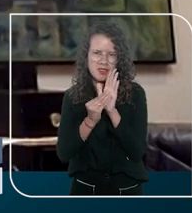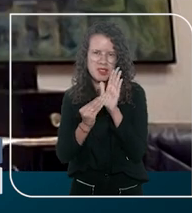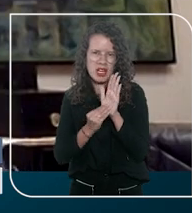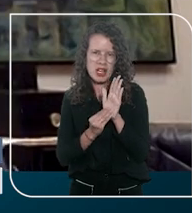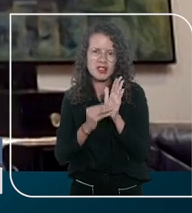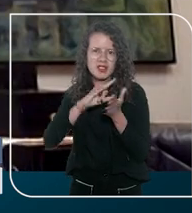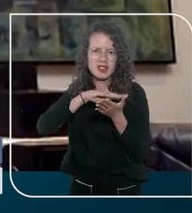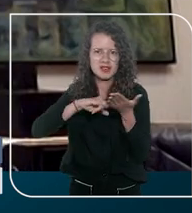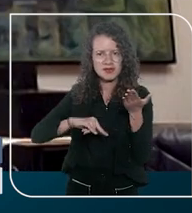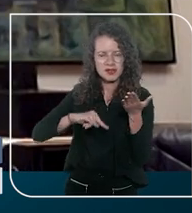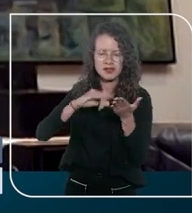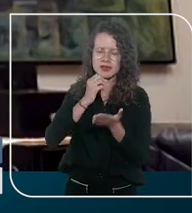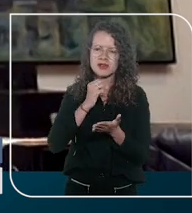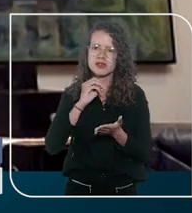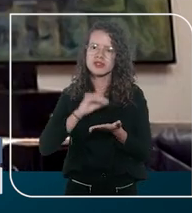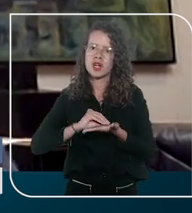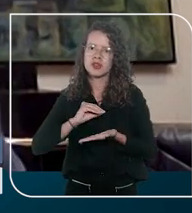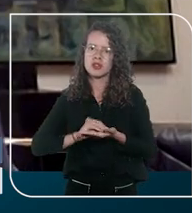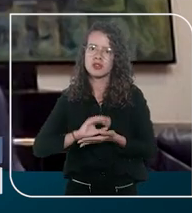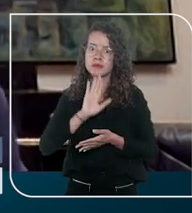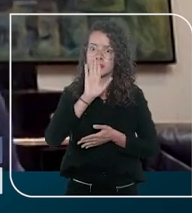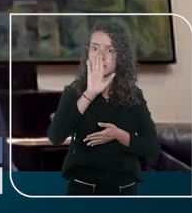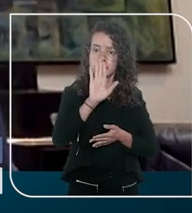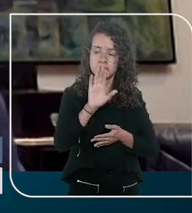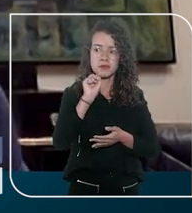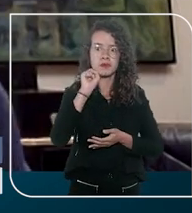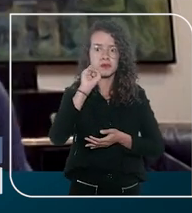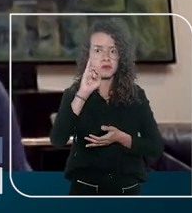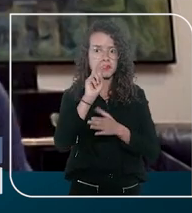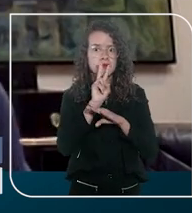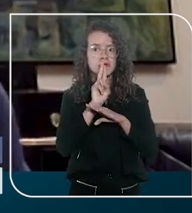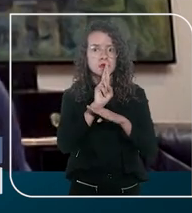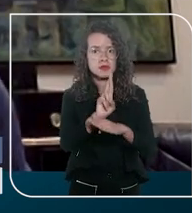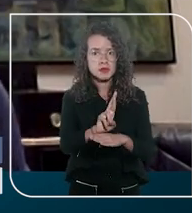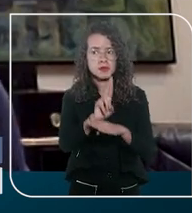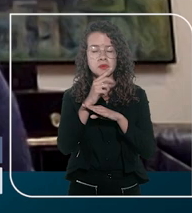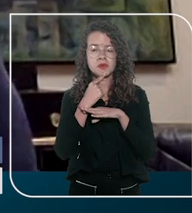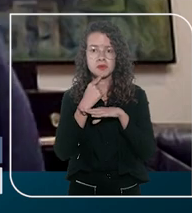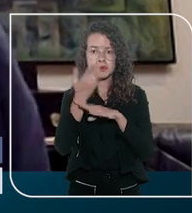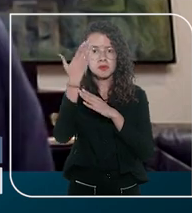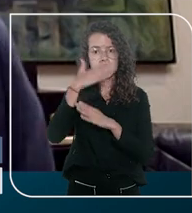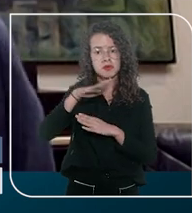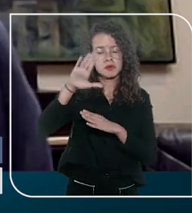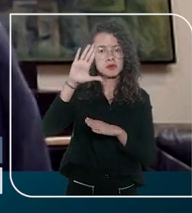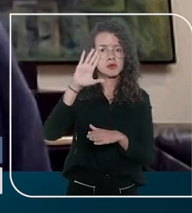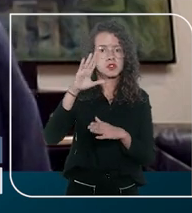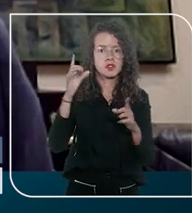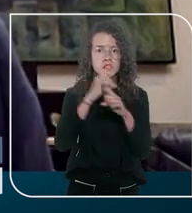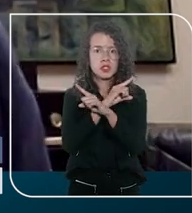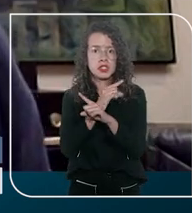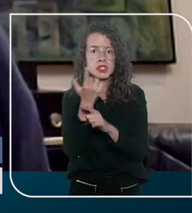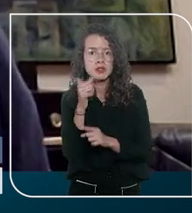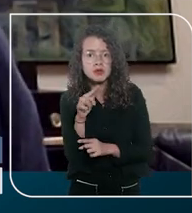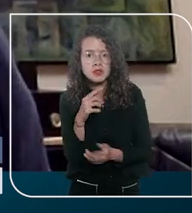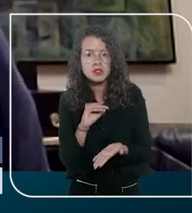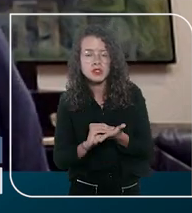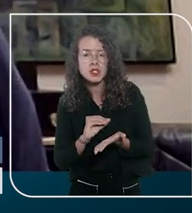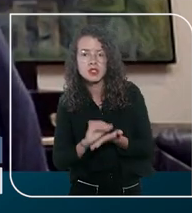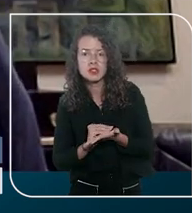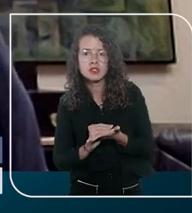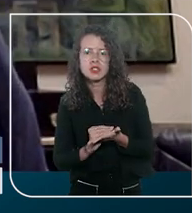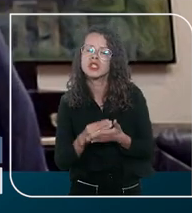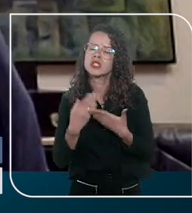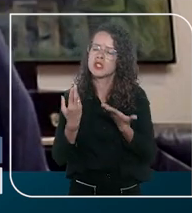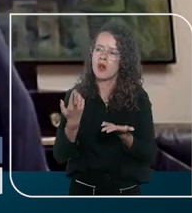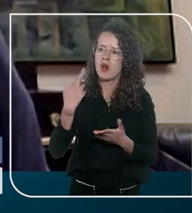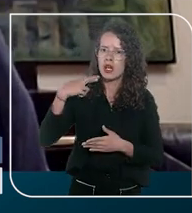Portanto, caso o recorrente deixe de comprovar a divergência no momento da interposição do recurso, não cabe exigir ao